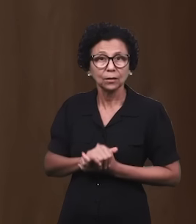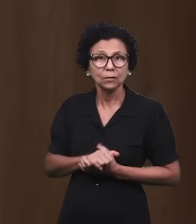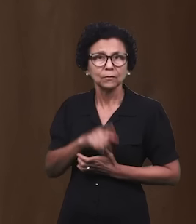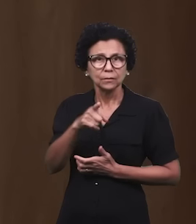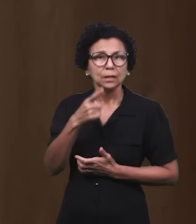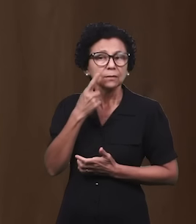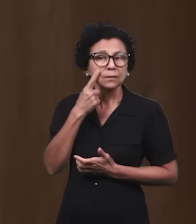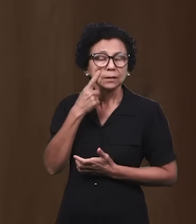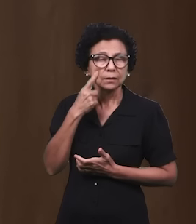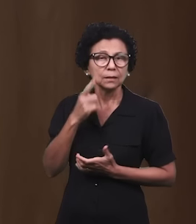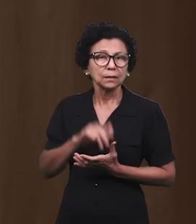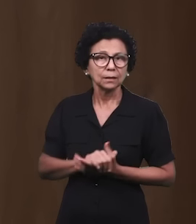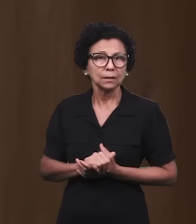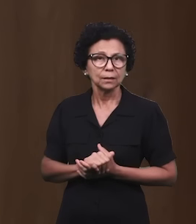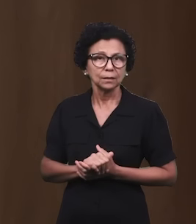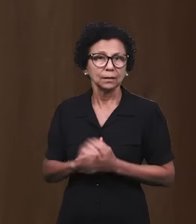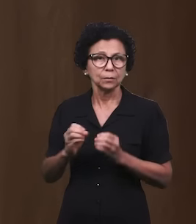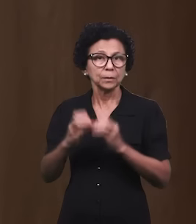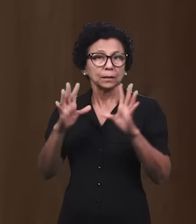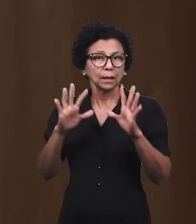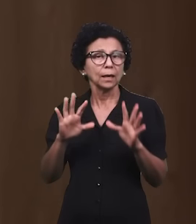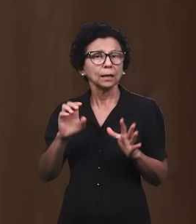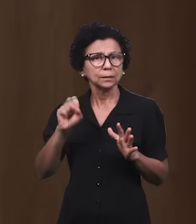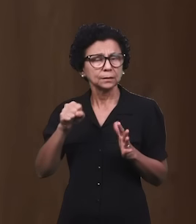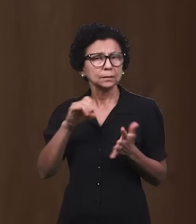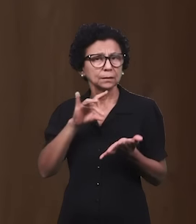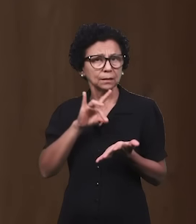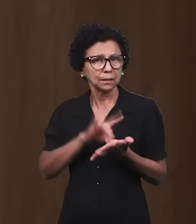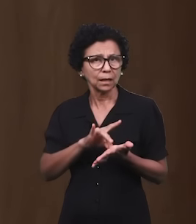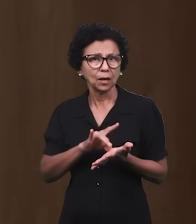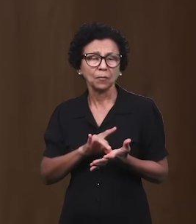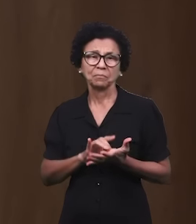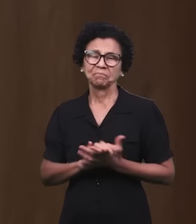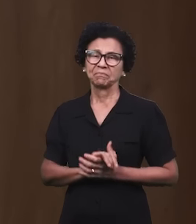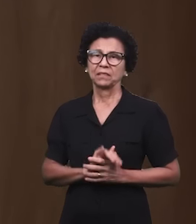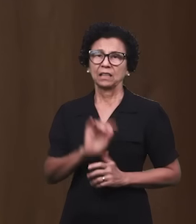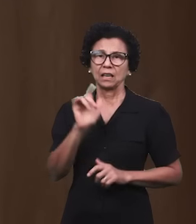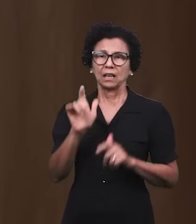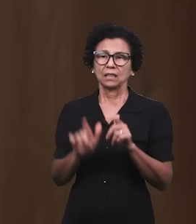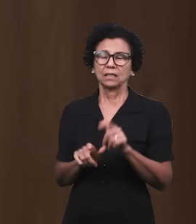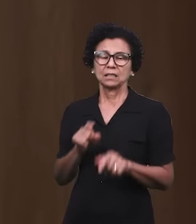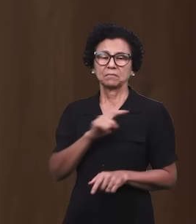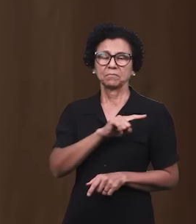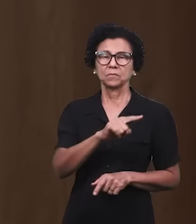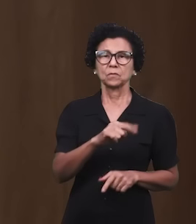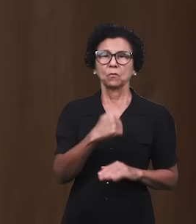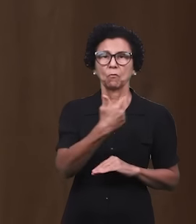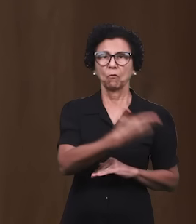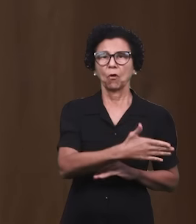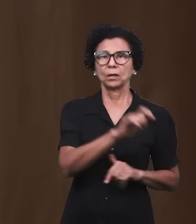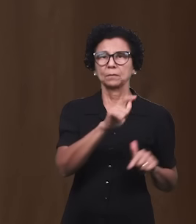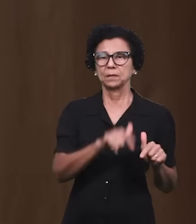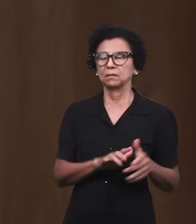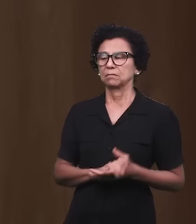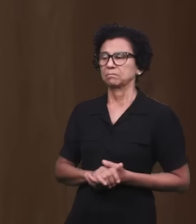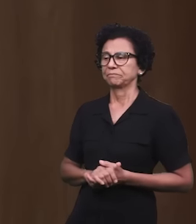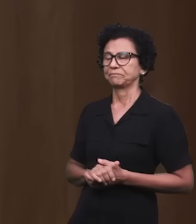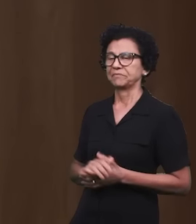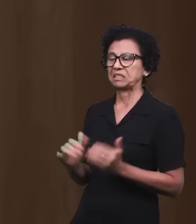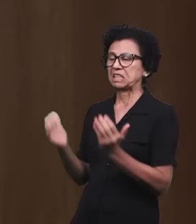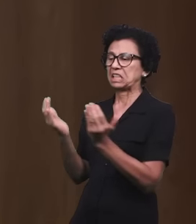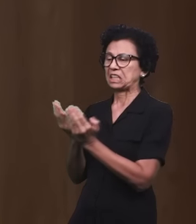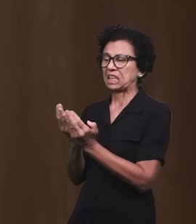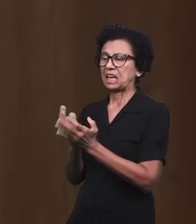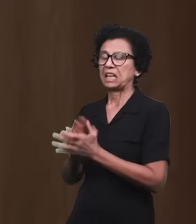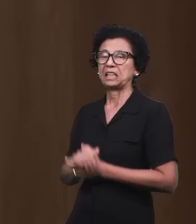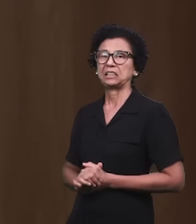se não tem milagre. Às vezes as pessoas questionam, né? Esse povo lê a Bíblia e fala isso, prova, vem